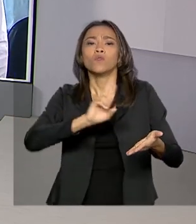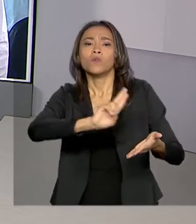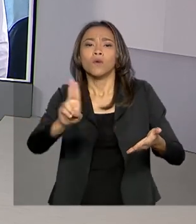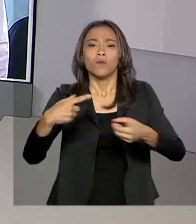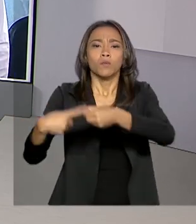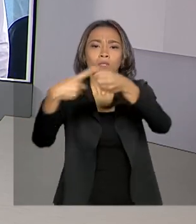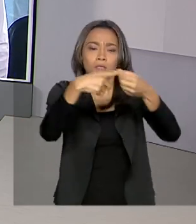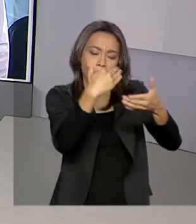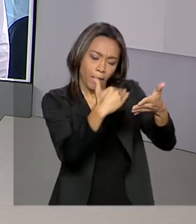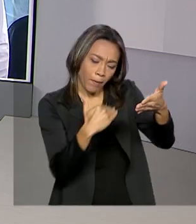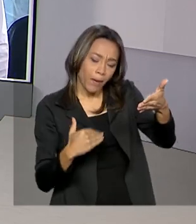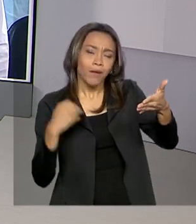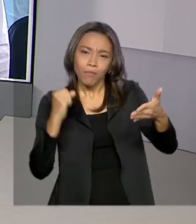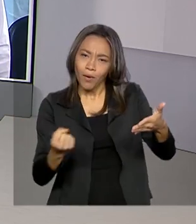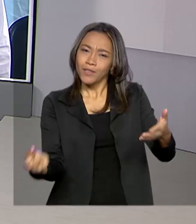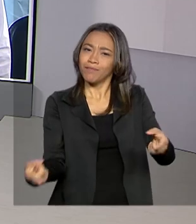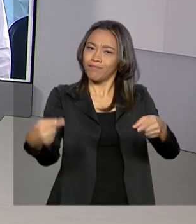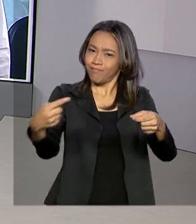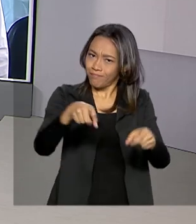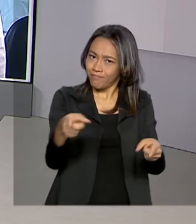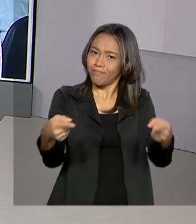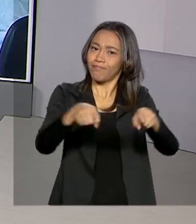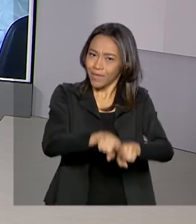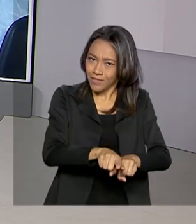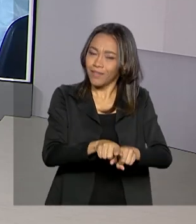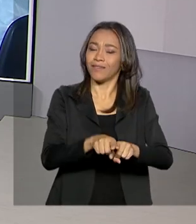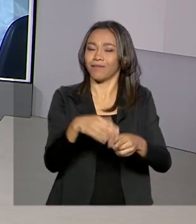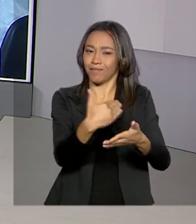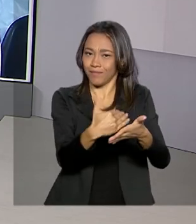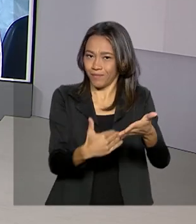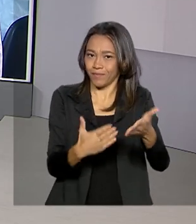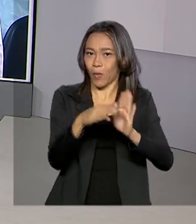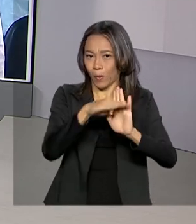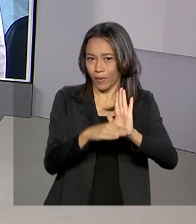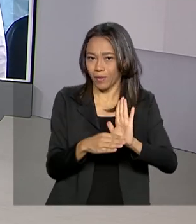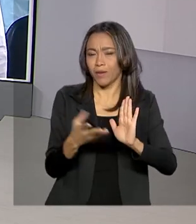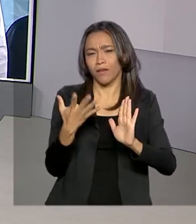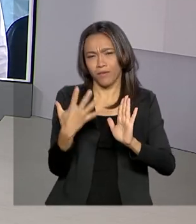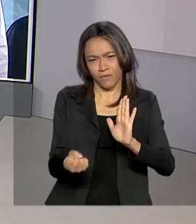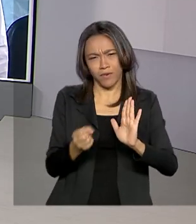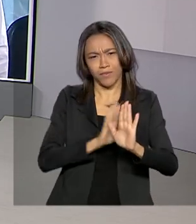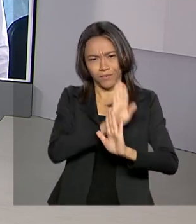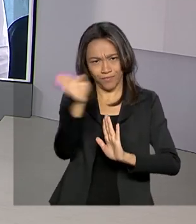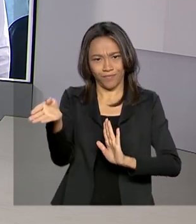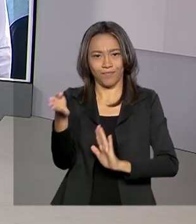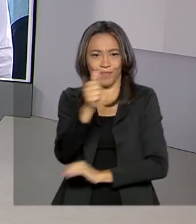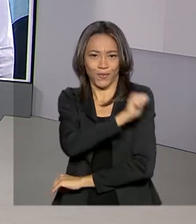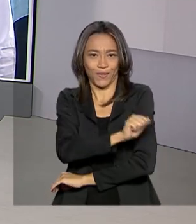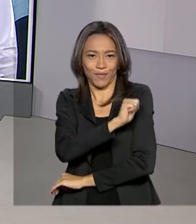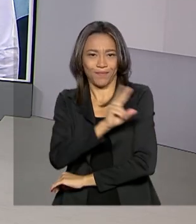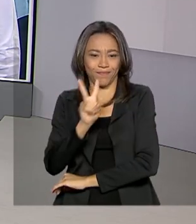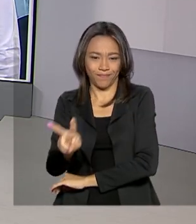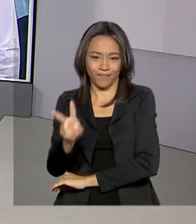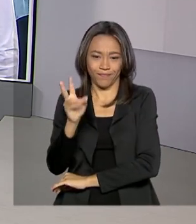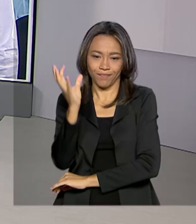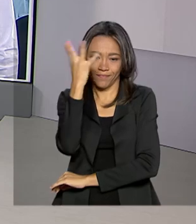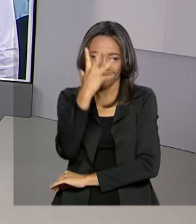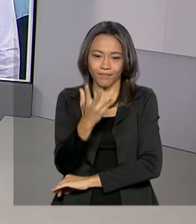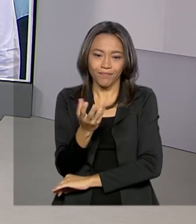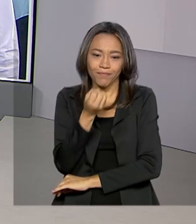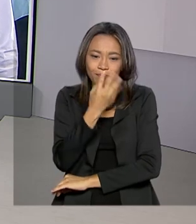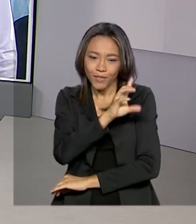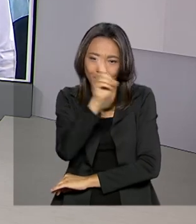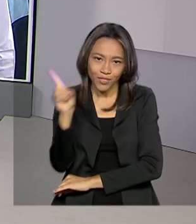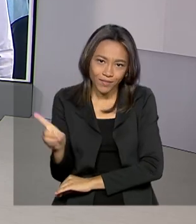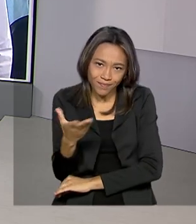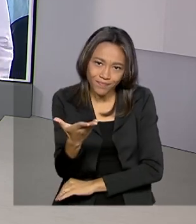que já podem fazer parte do programa. Vamos falar ao vivo então com o Thiago Pimenta, direto do Rio de Janeiro. Bom dia, Thiago.